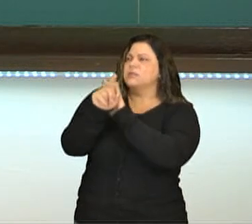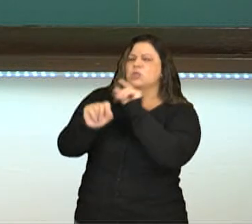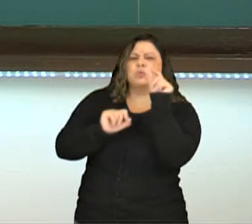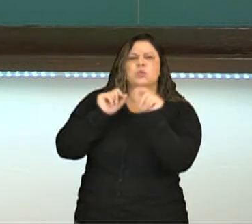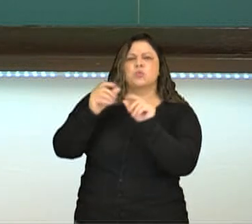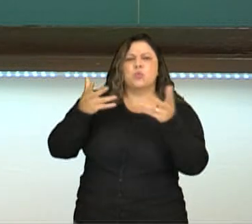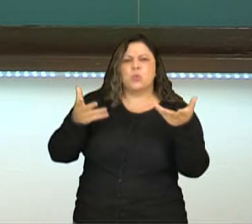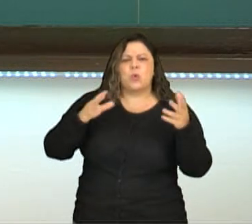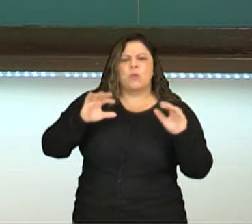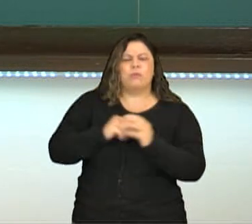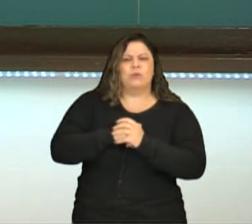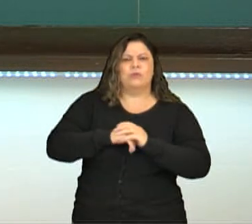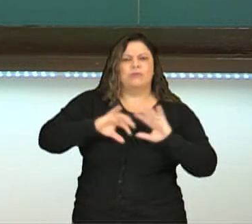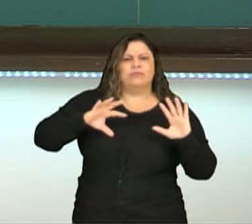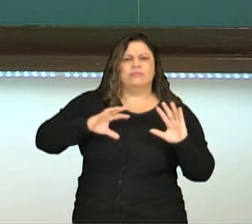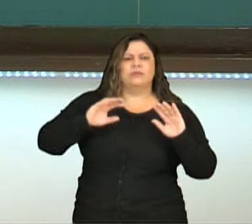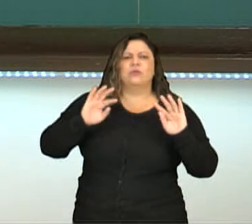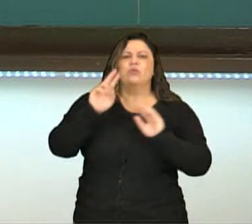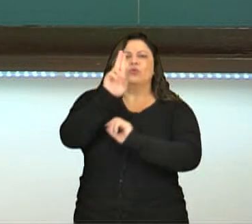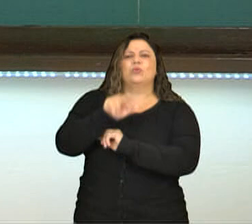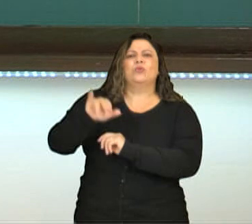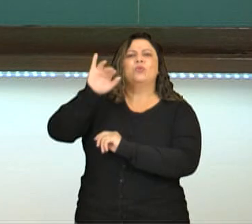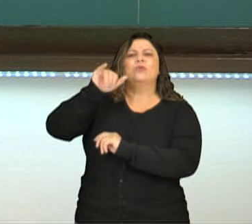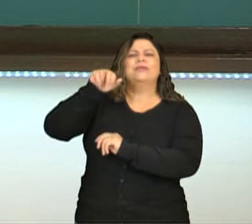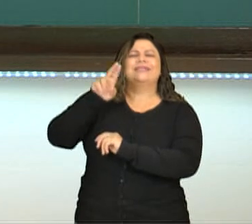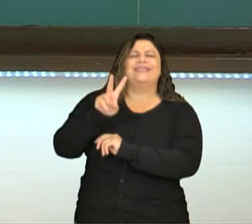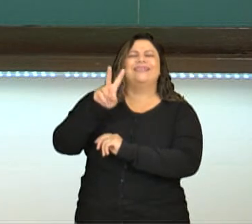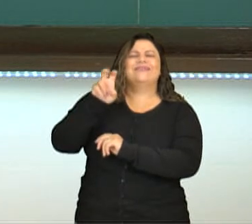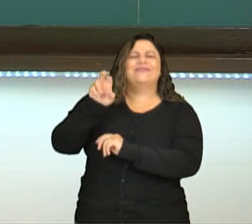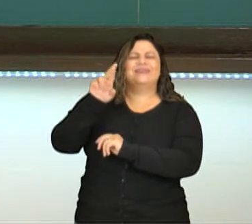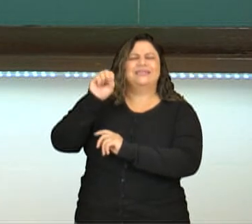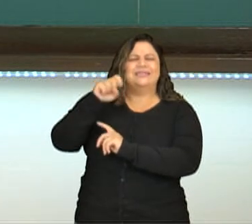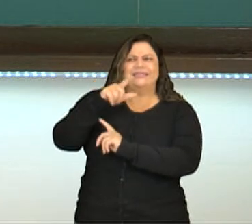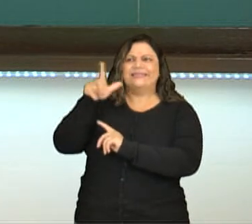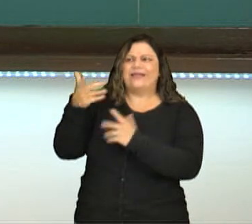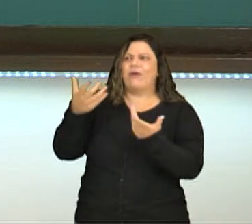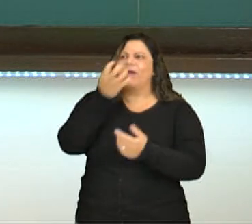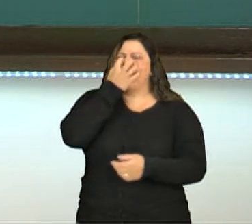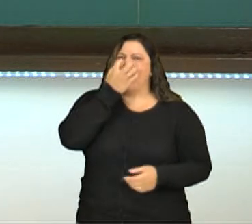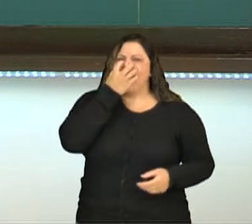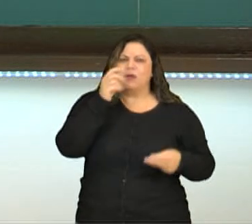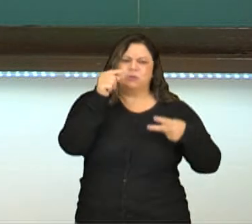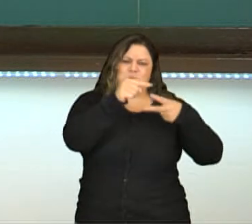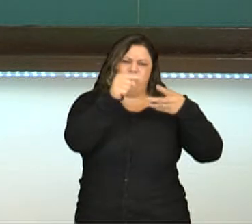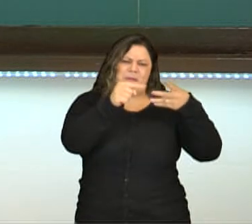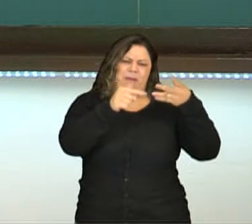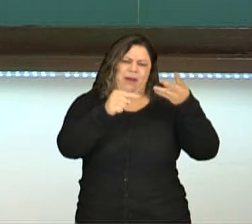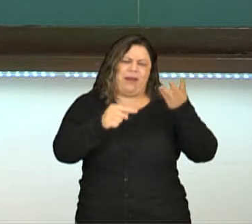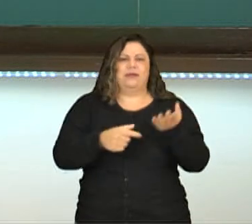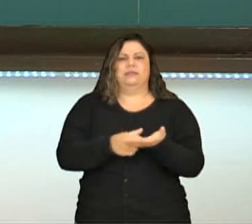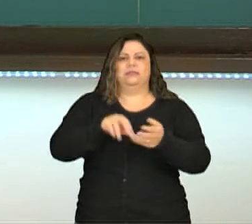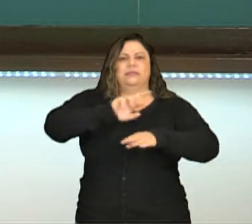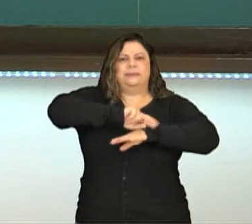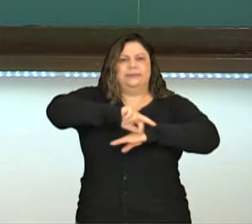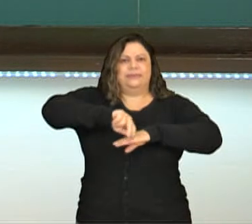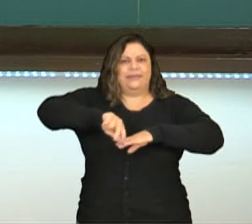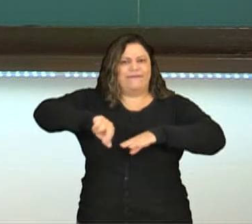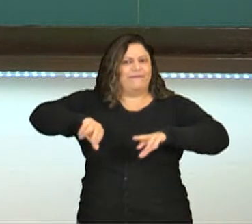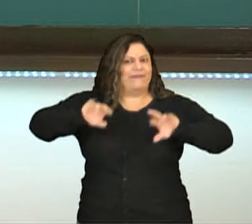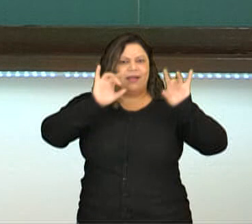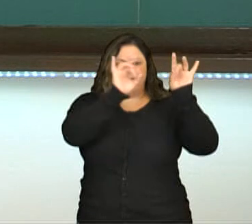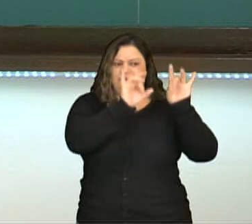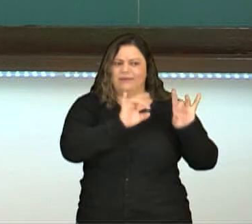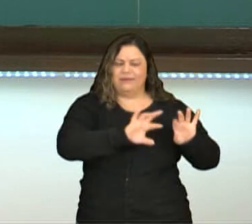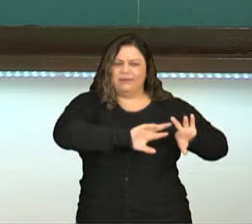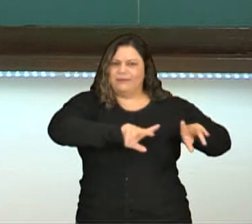eu falo do universal, eu tô falando, por exemplo, cachorro. Cachorro pode ser um pincher, um basset, um dog alemão, enfim. Não existem várias espécies,